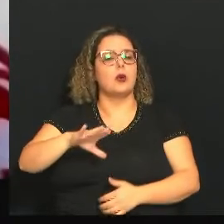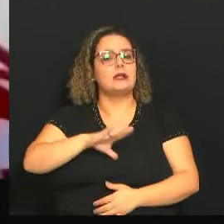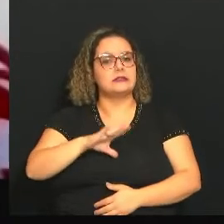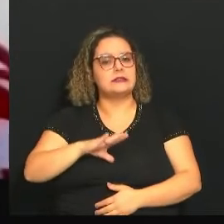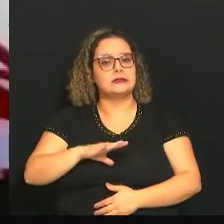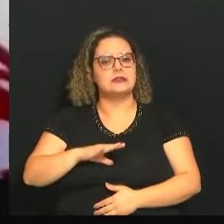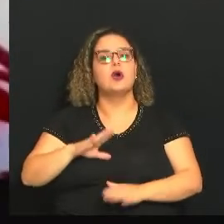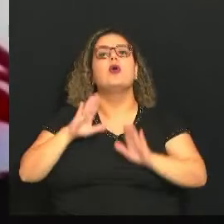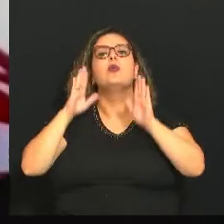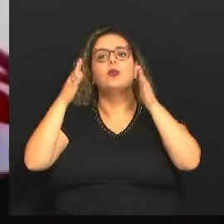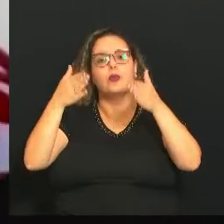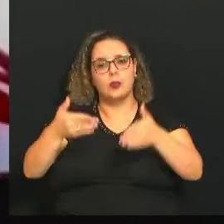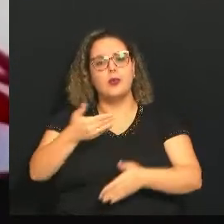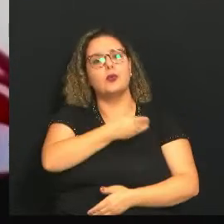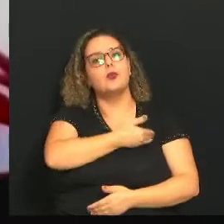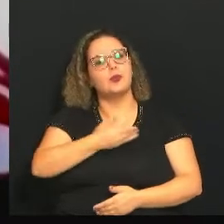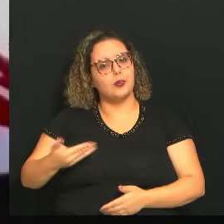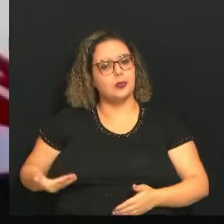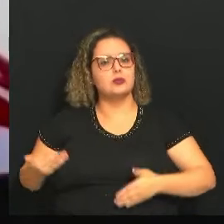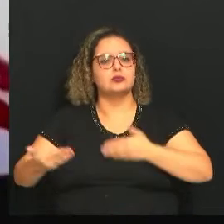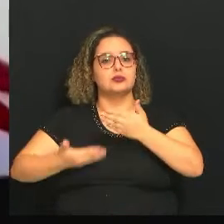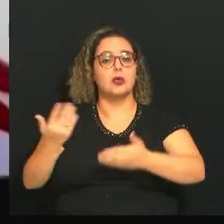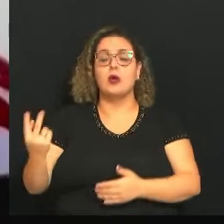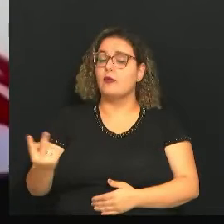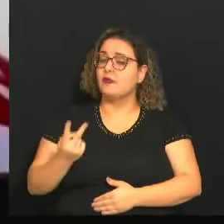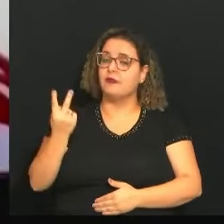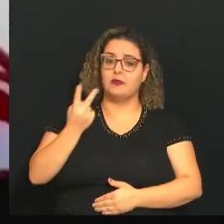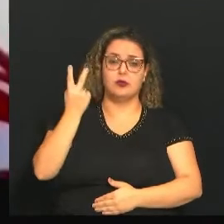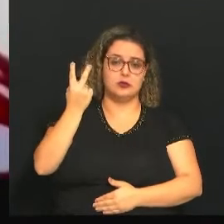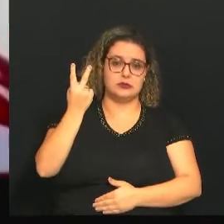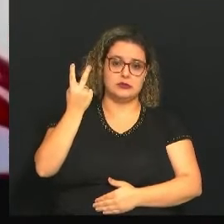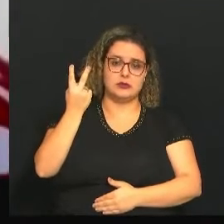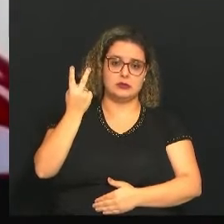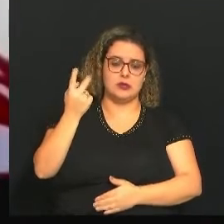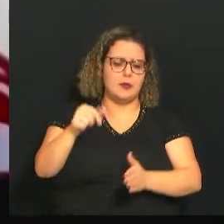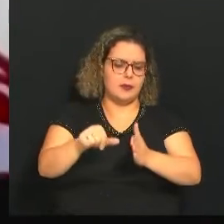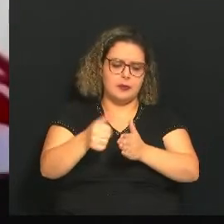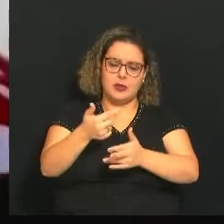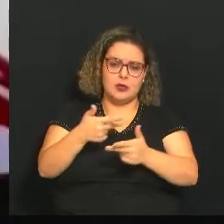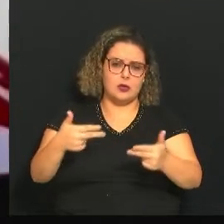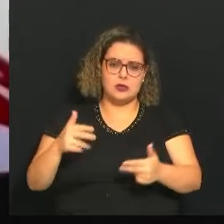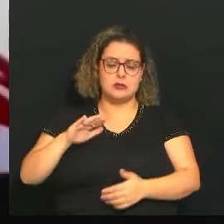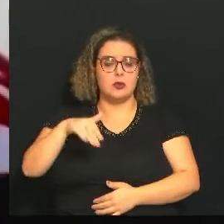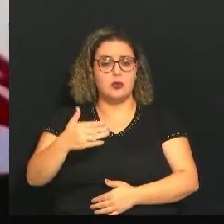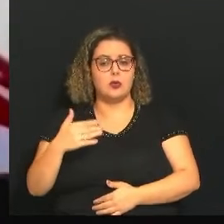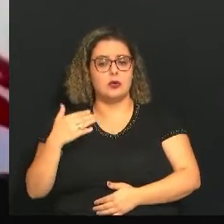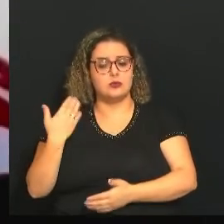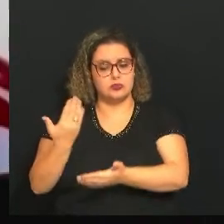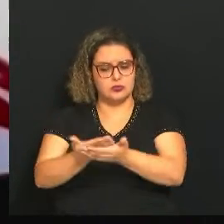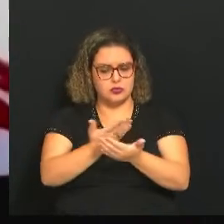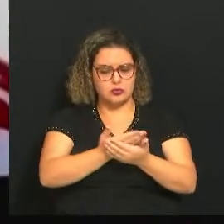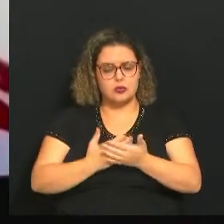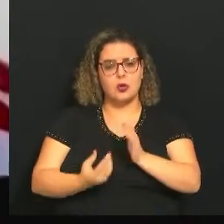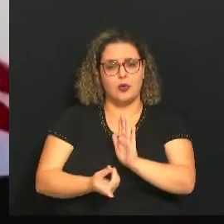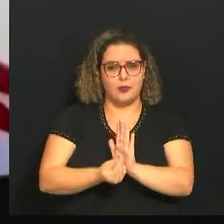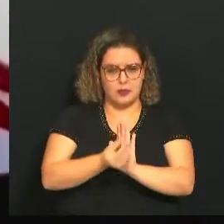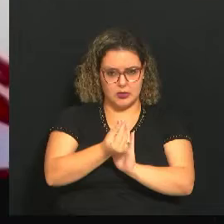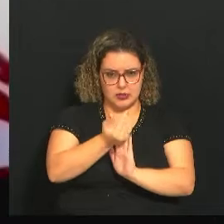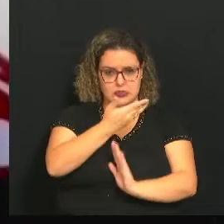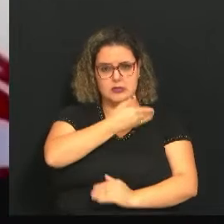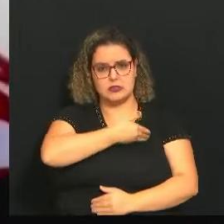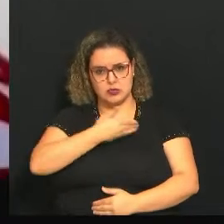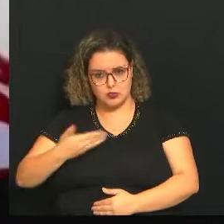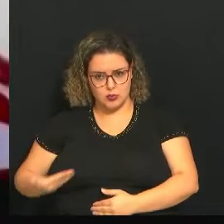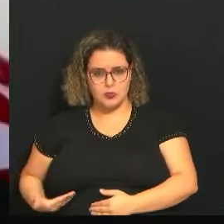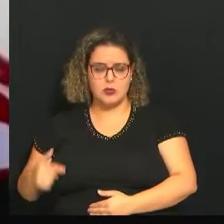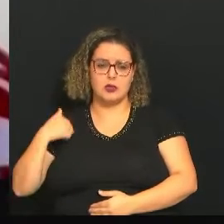público valorizado. Isso é a primeira coisa que, quando a gente estuda as finanças públicas, a gente aprende, né?